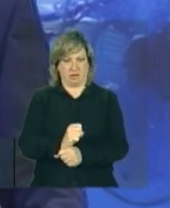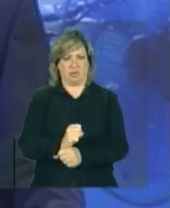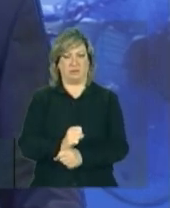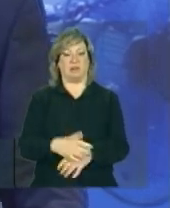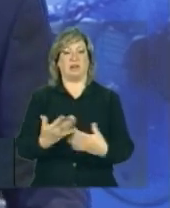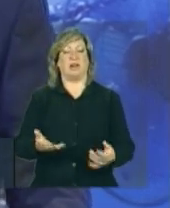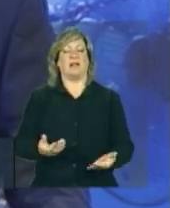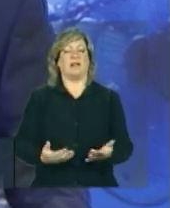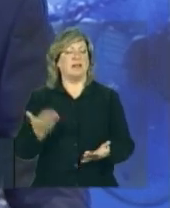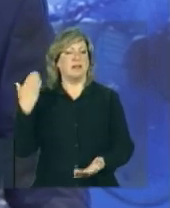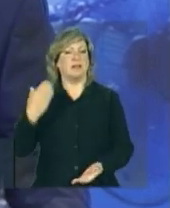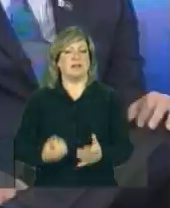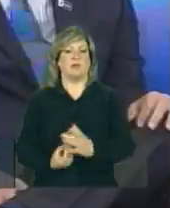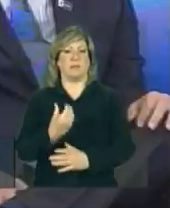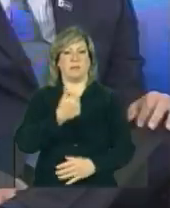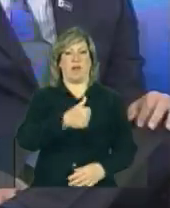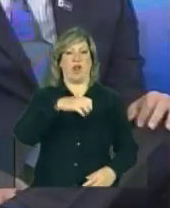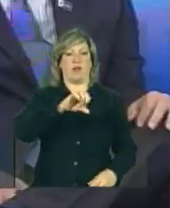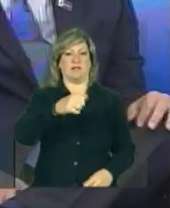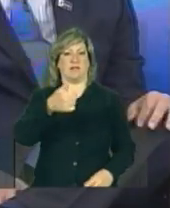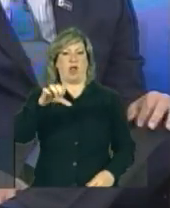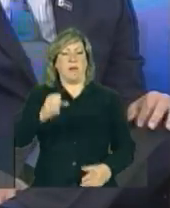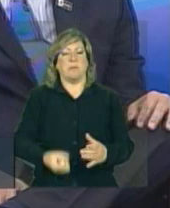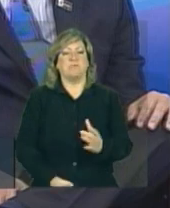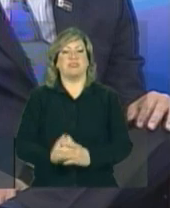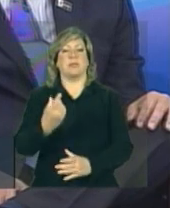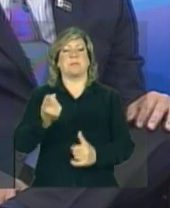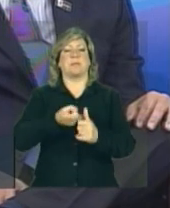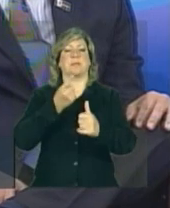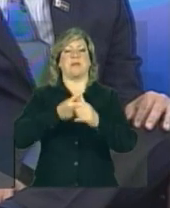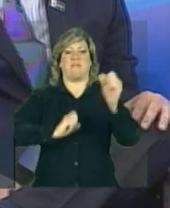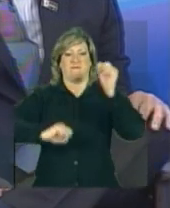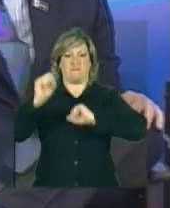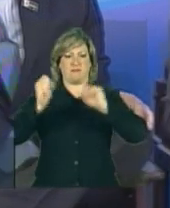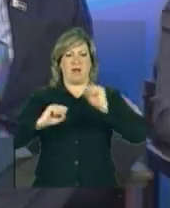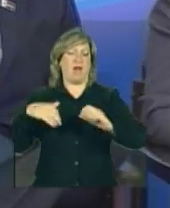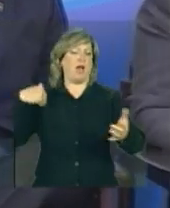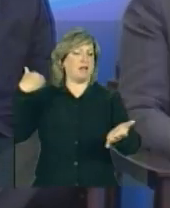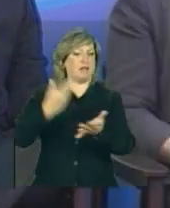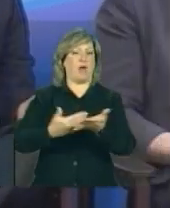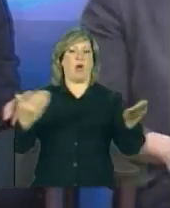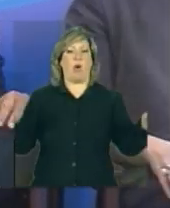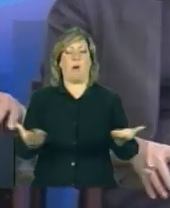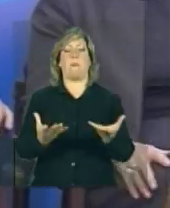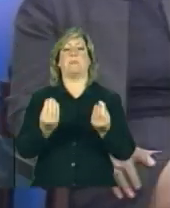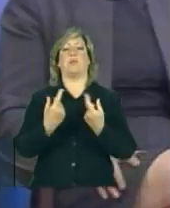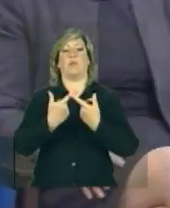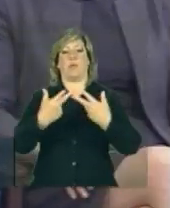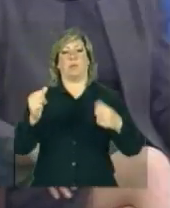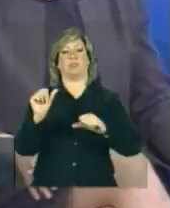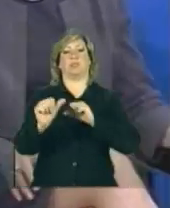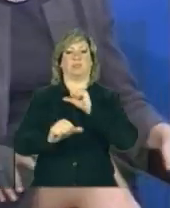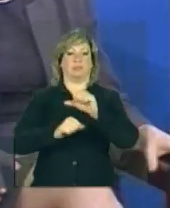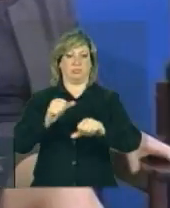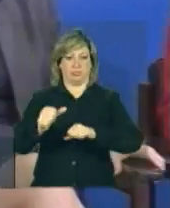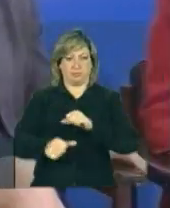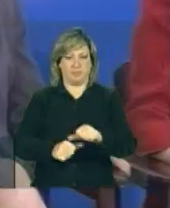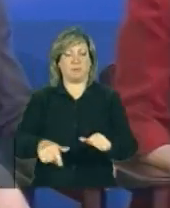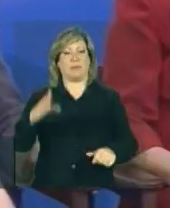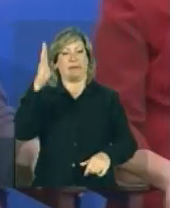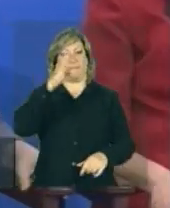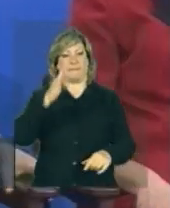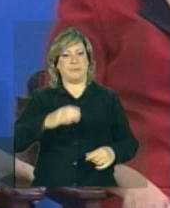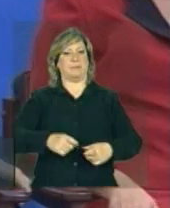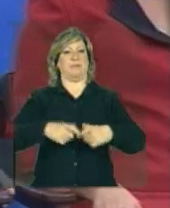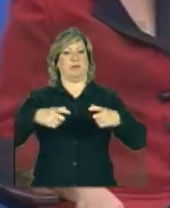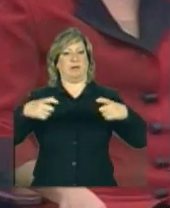primeira fábrica em 1919, muitas coisas mudaram, muitas coisas evoluíram no país. O Brasil cresceu